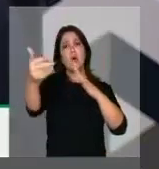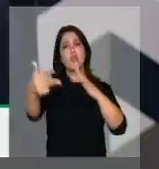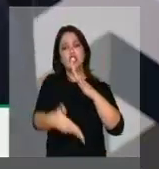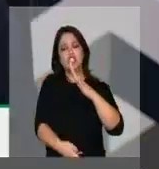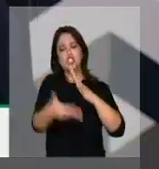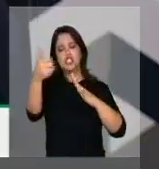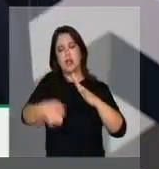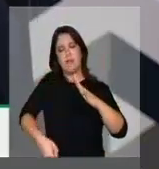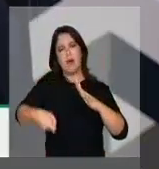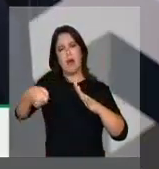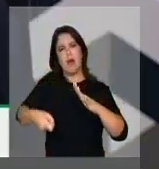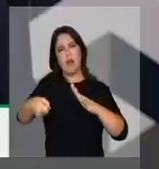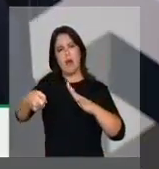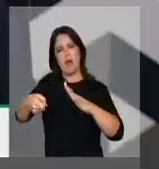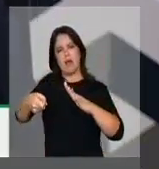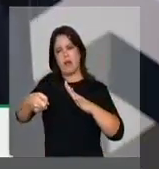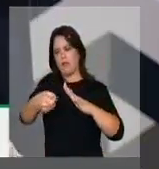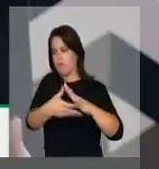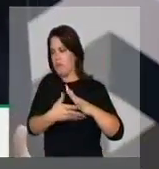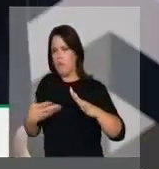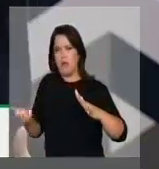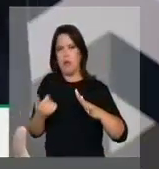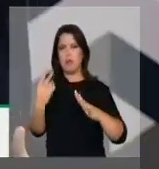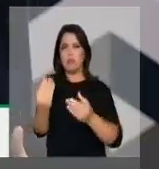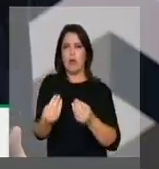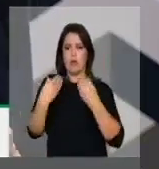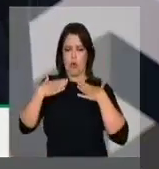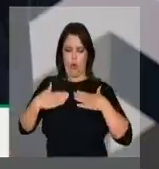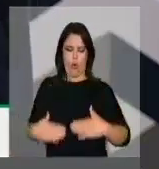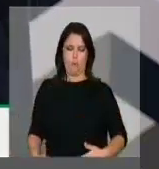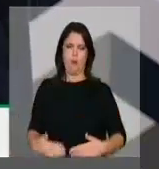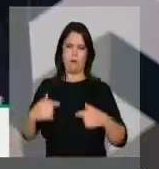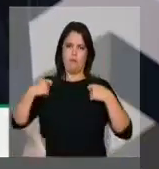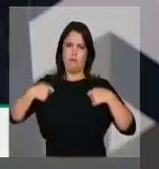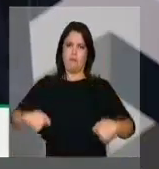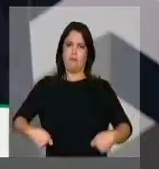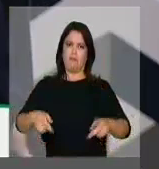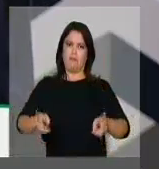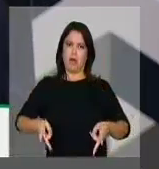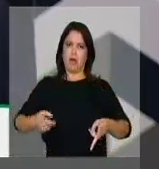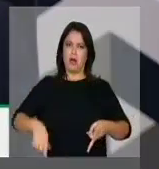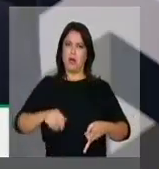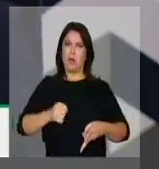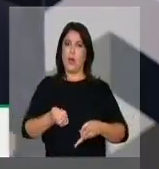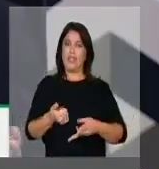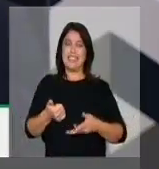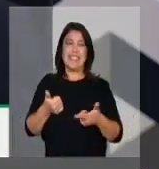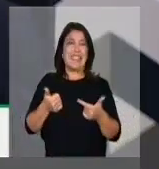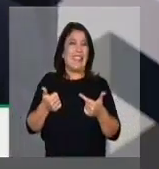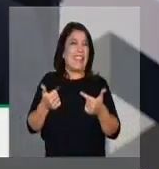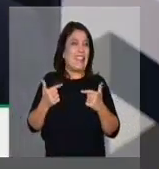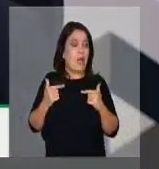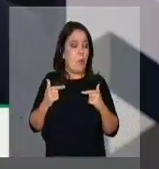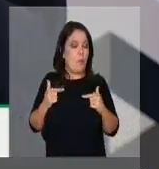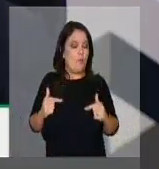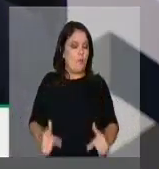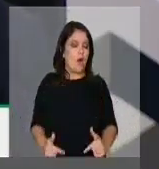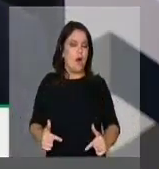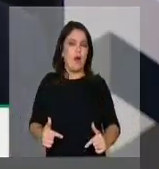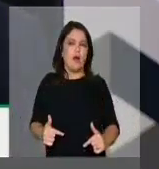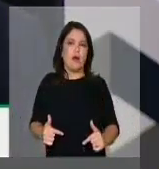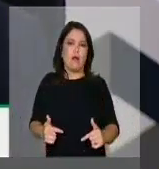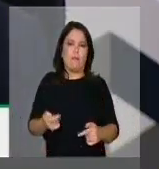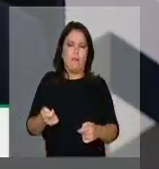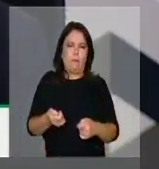coisa que se faz é tirar a mala dele, dar a ele um roupão, praticamente nada, e algumas